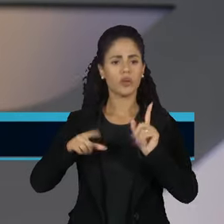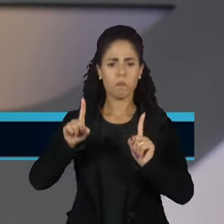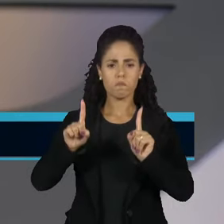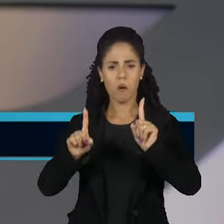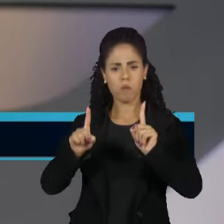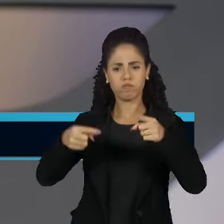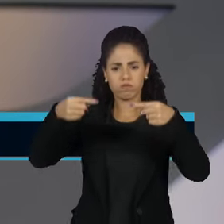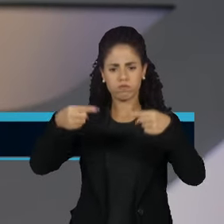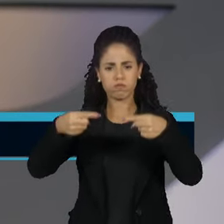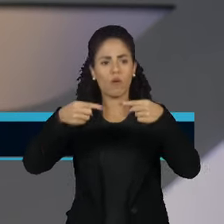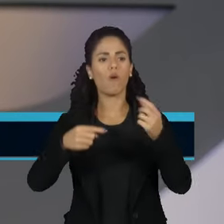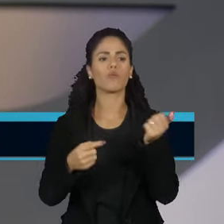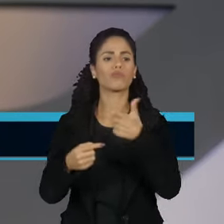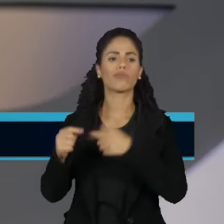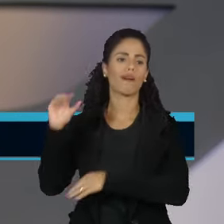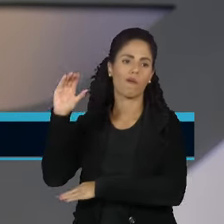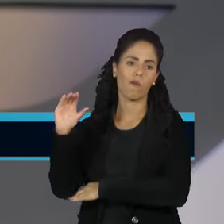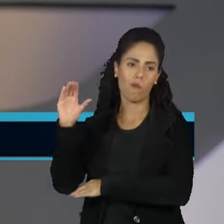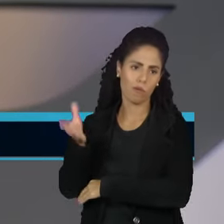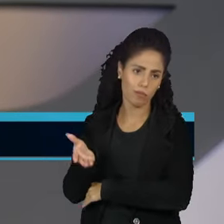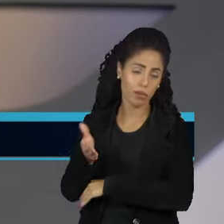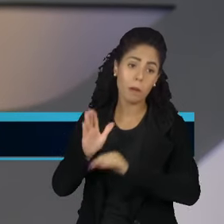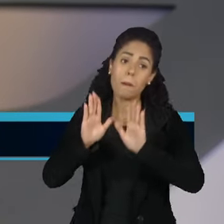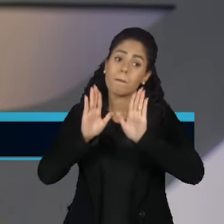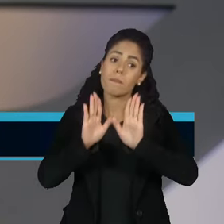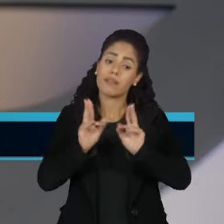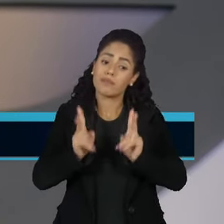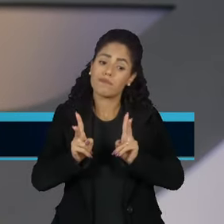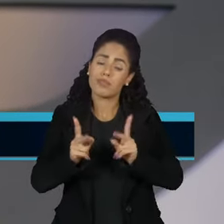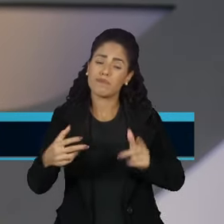o embate com a Colômbia. Mesmo assim, isso